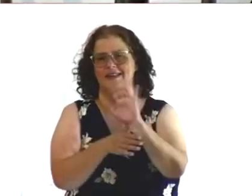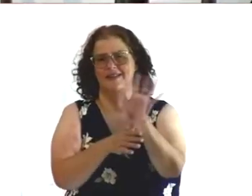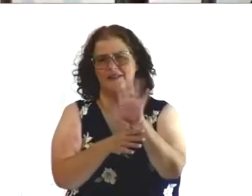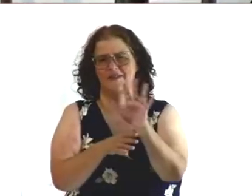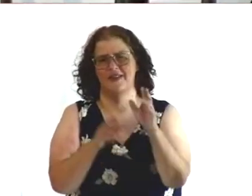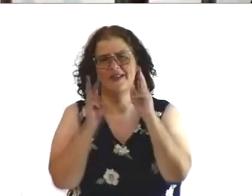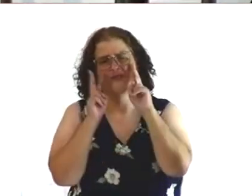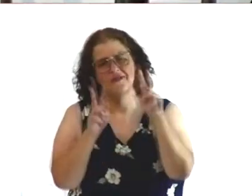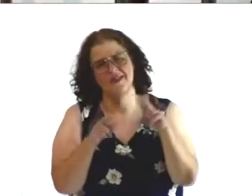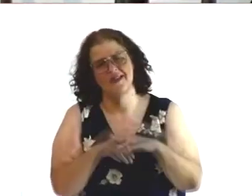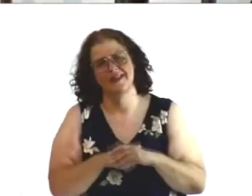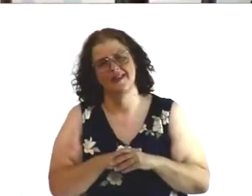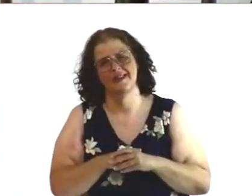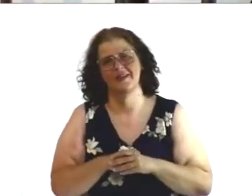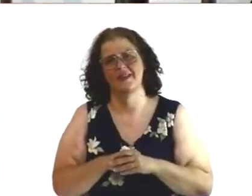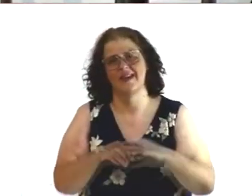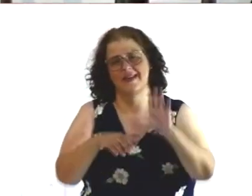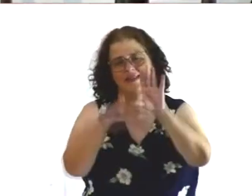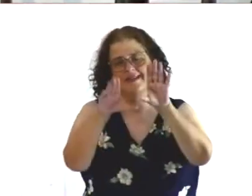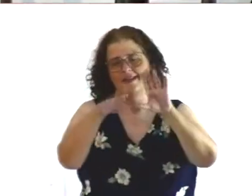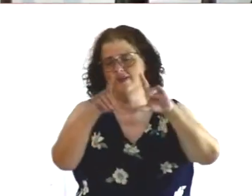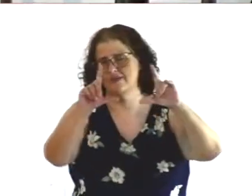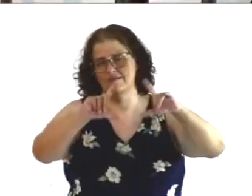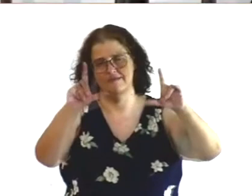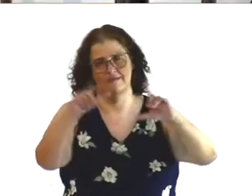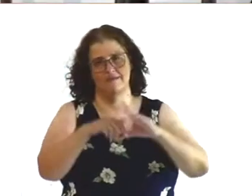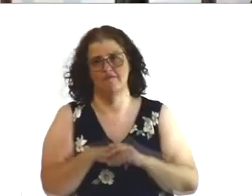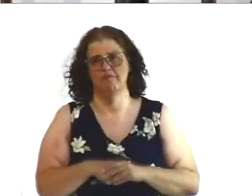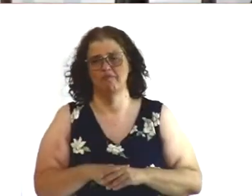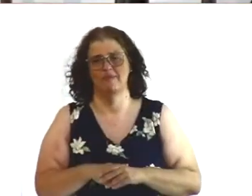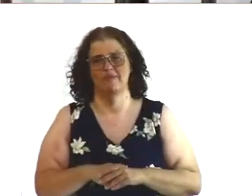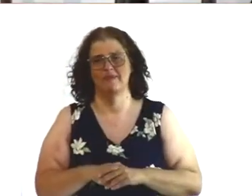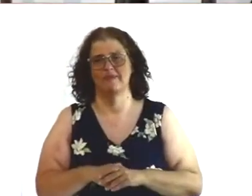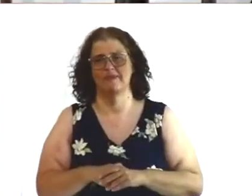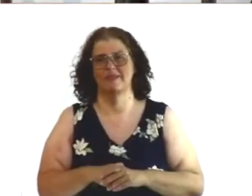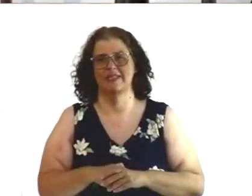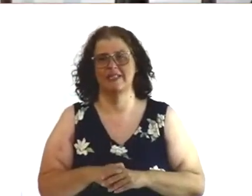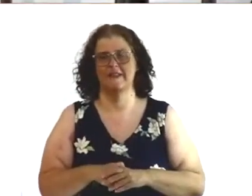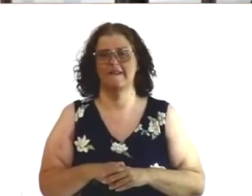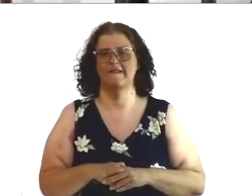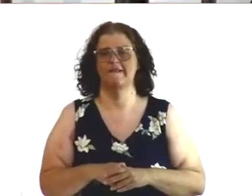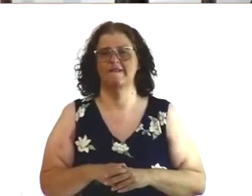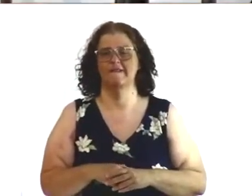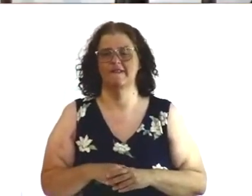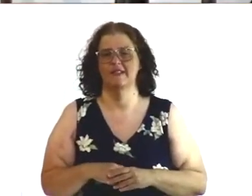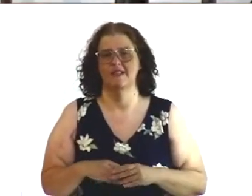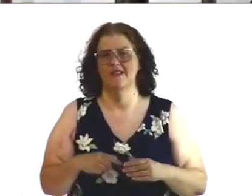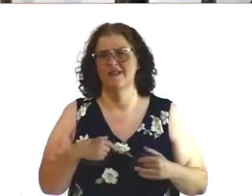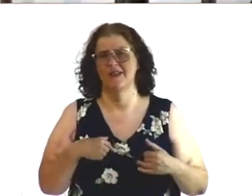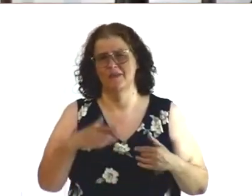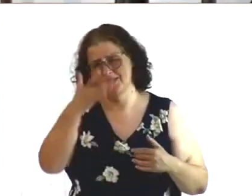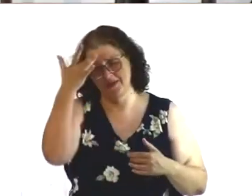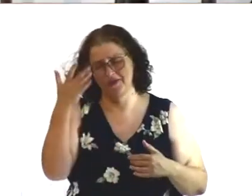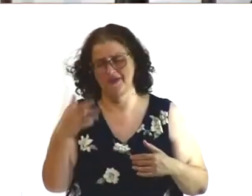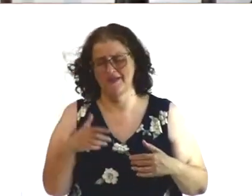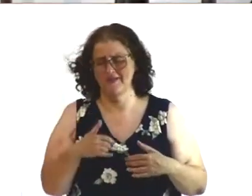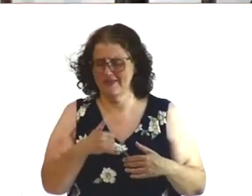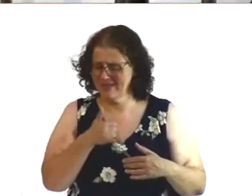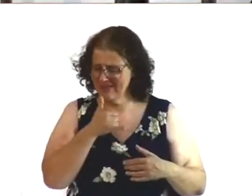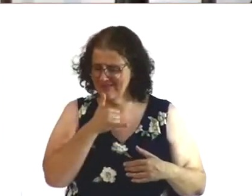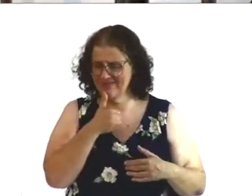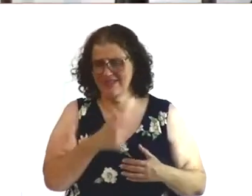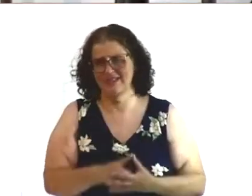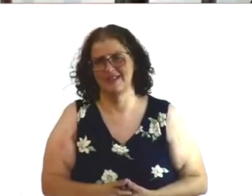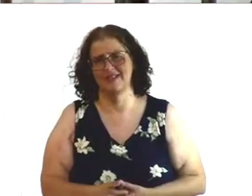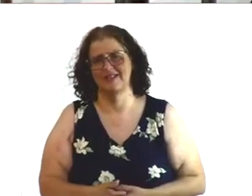maiores de 60 anos não podem sair. O Papai Noel fica triste. Mas de repente, eis que as renas começam